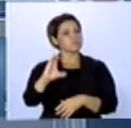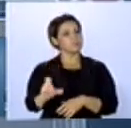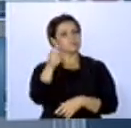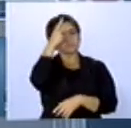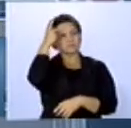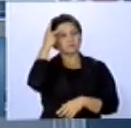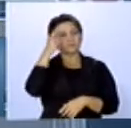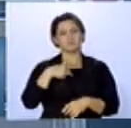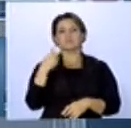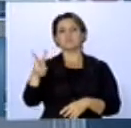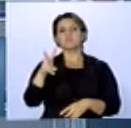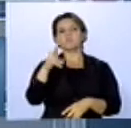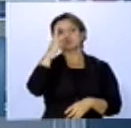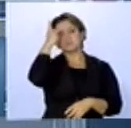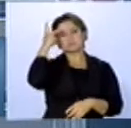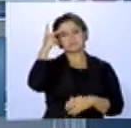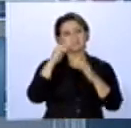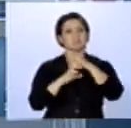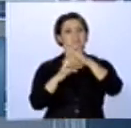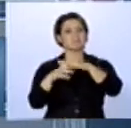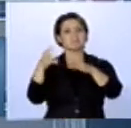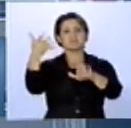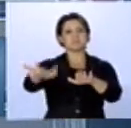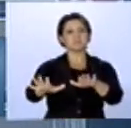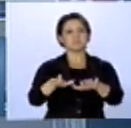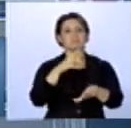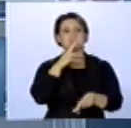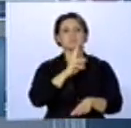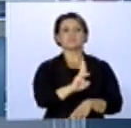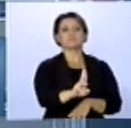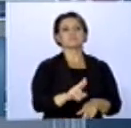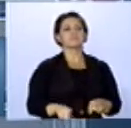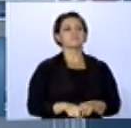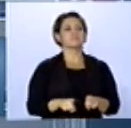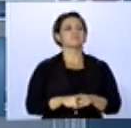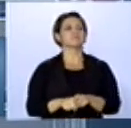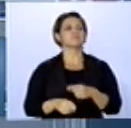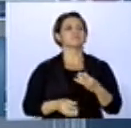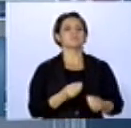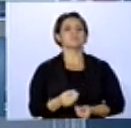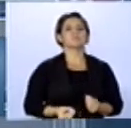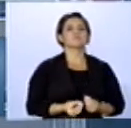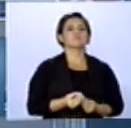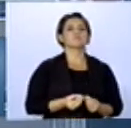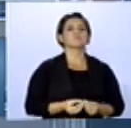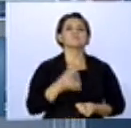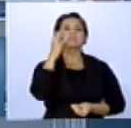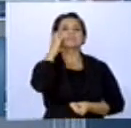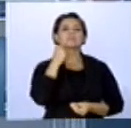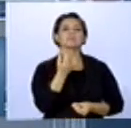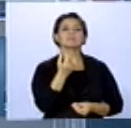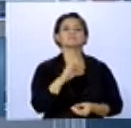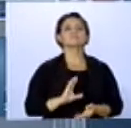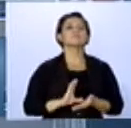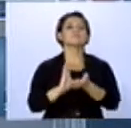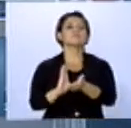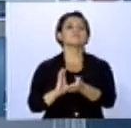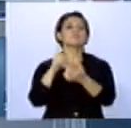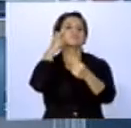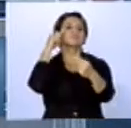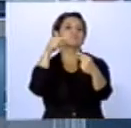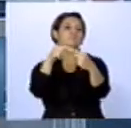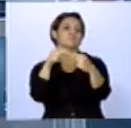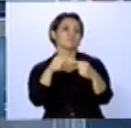se quer responder e as outras 25 disseram algo como as doações são feitas de acordo